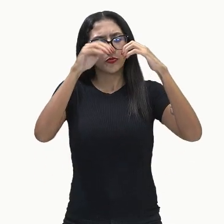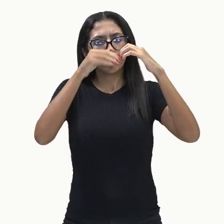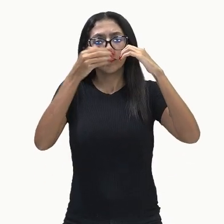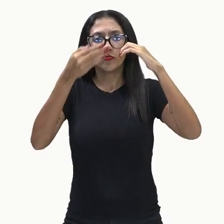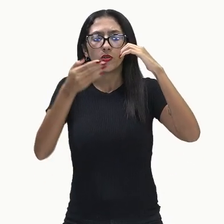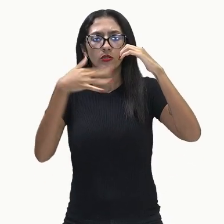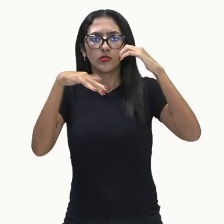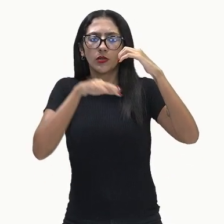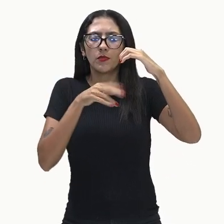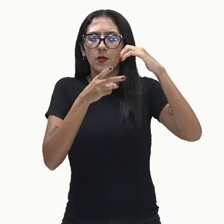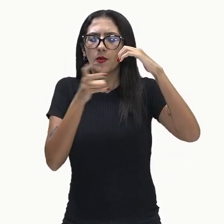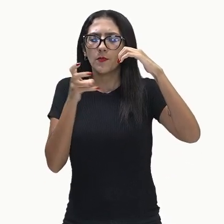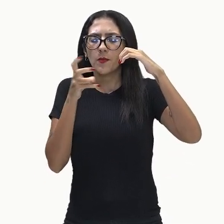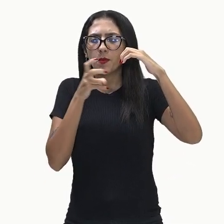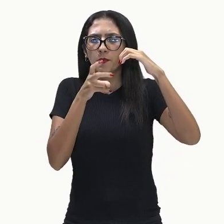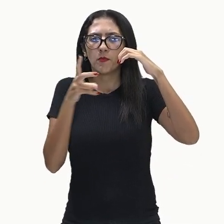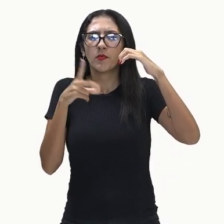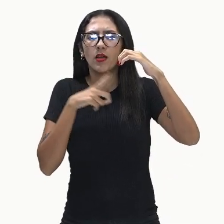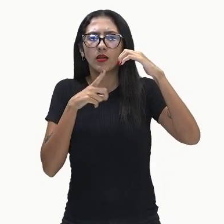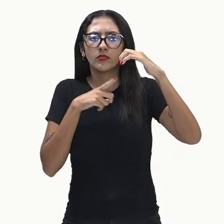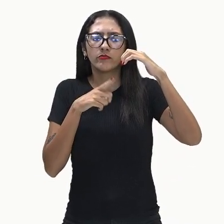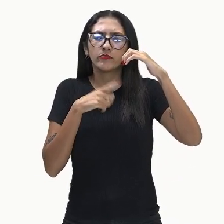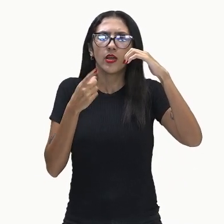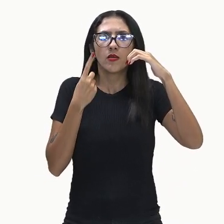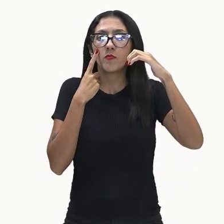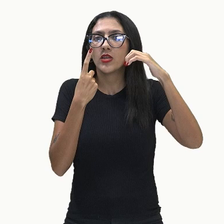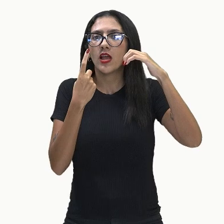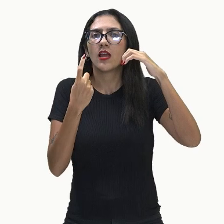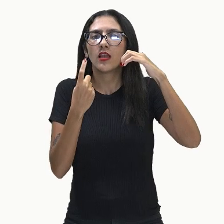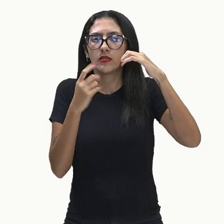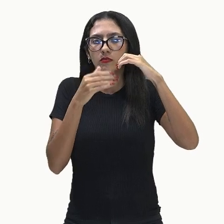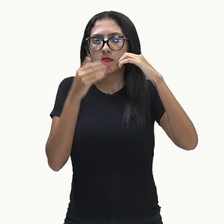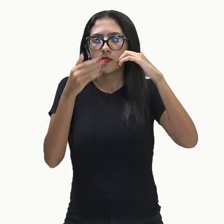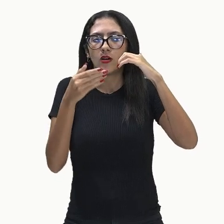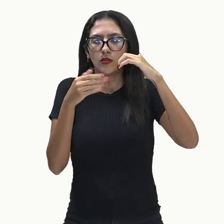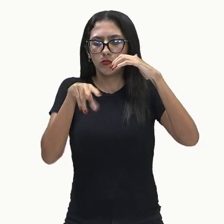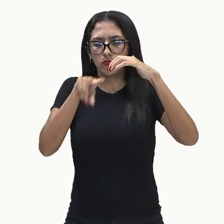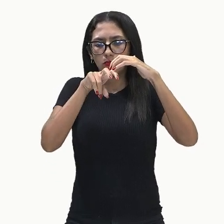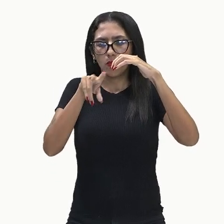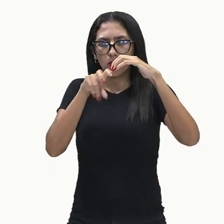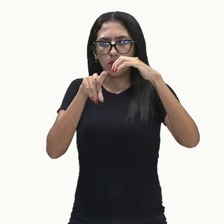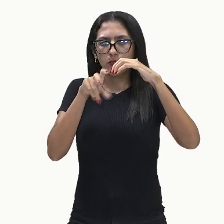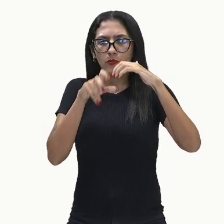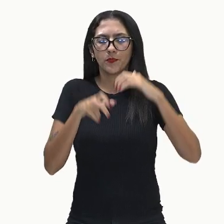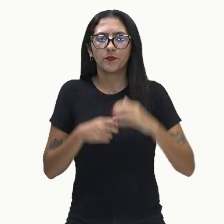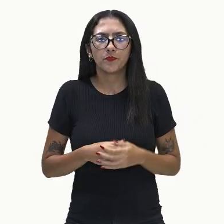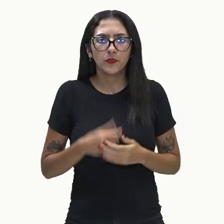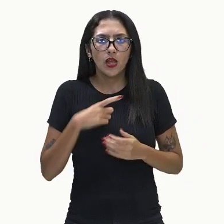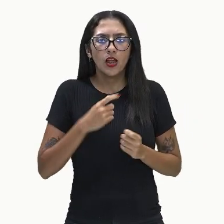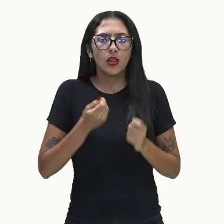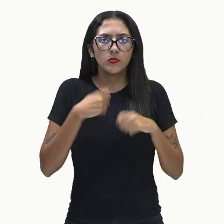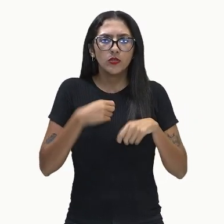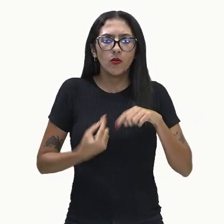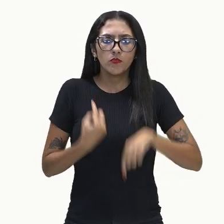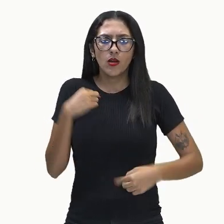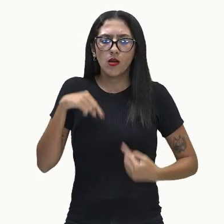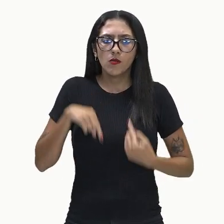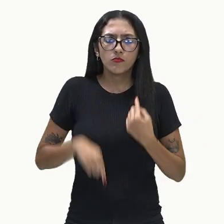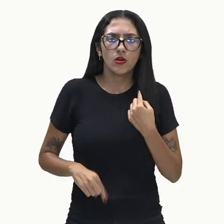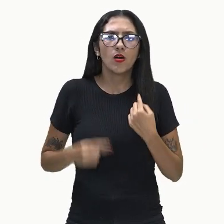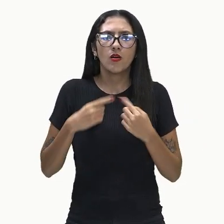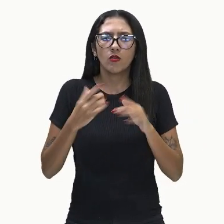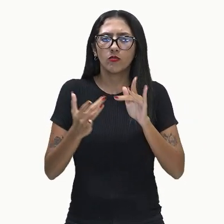temos algo que nos chama a atenção, possibilitando ao organismo execução de respostas adequadas